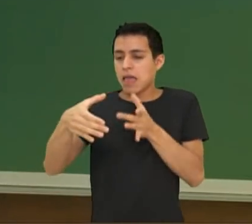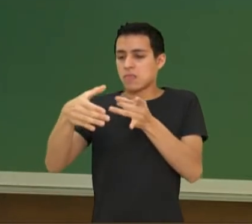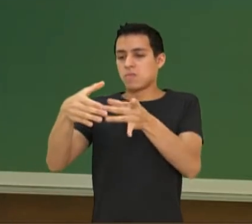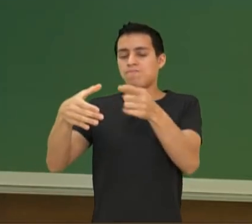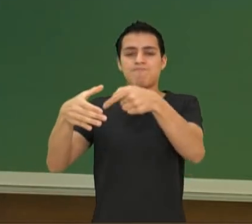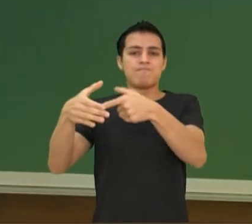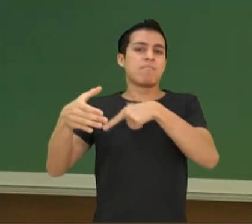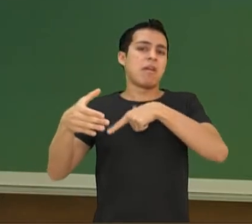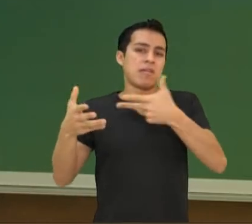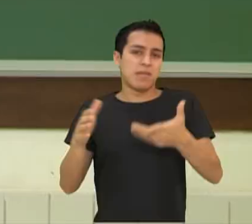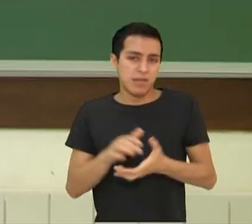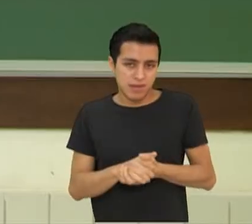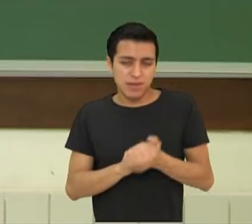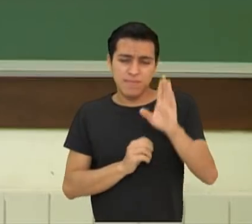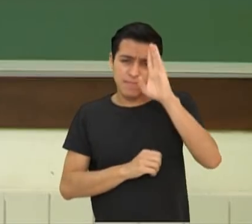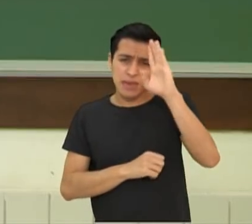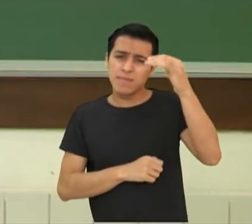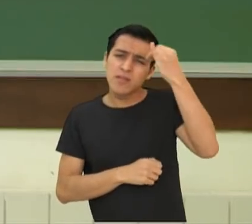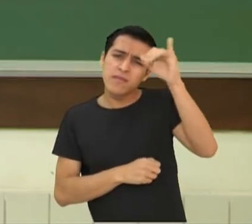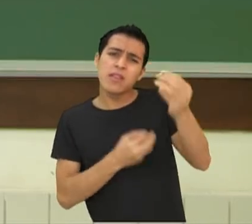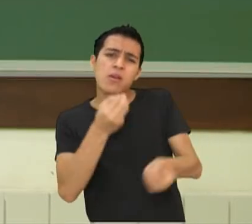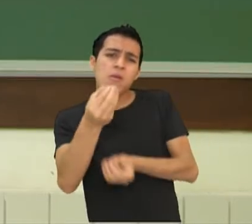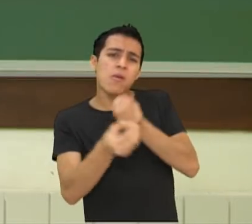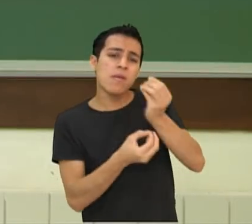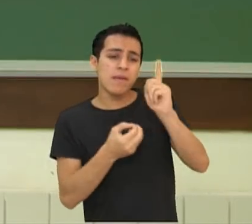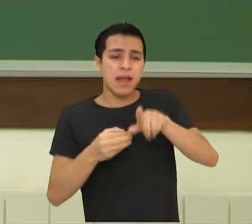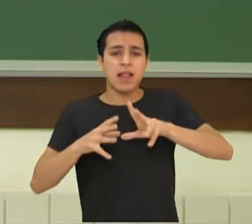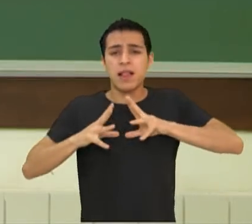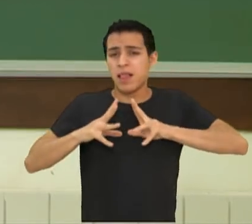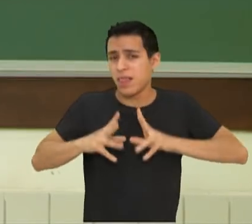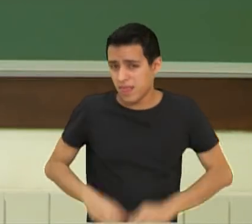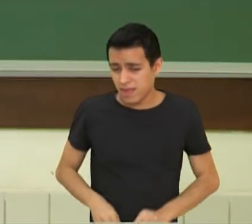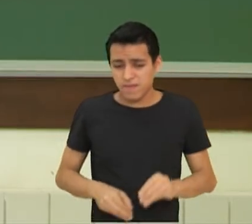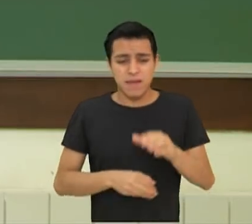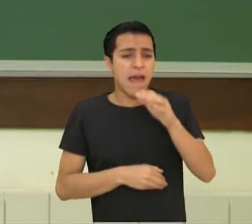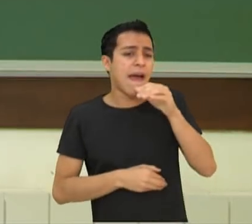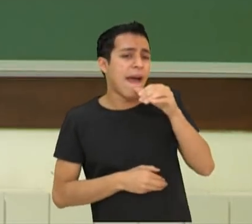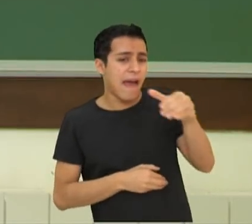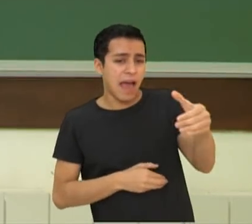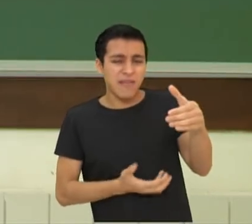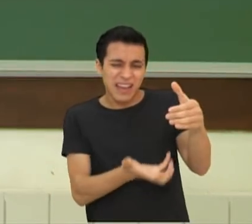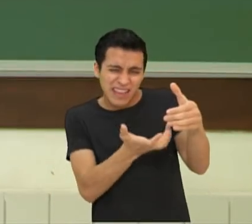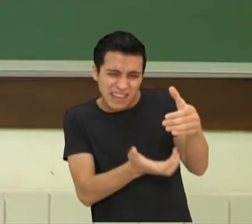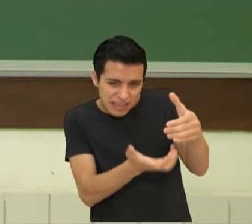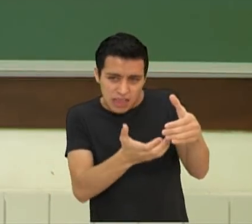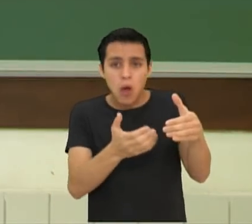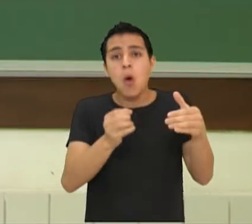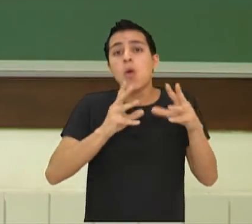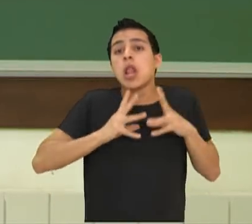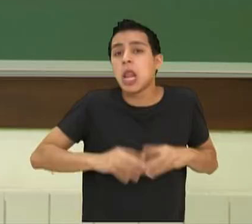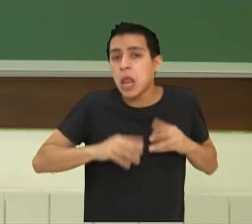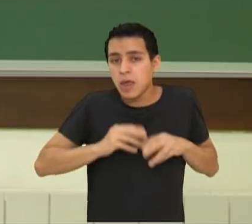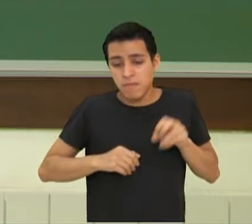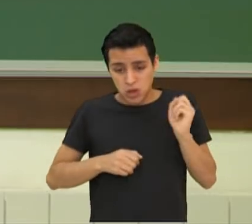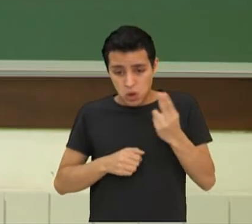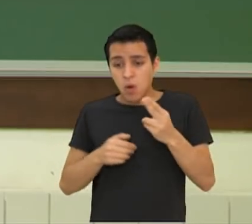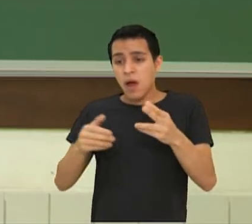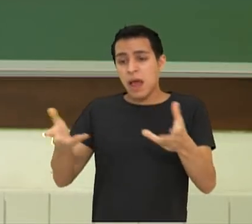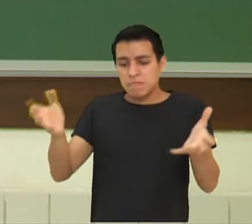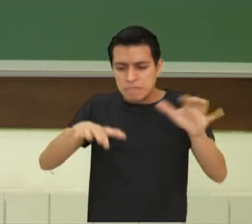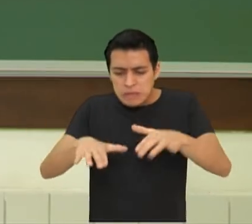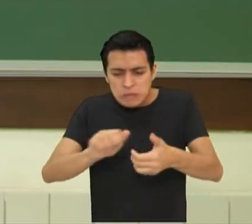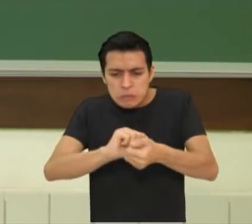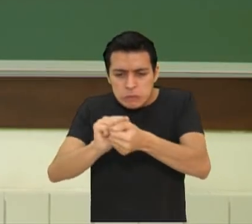contaminada. Principal prevenção, pessoal, é a higiene, beber água fervida ou filtrada e lavar muito bem os